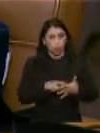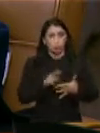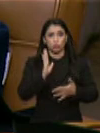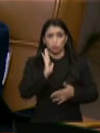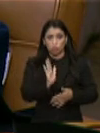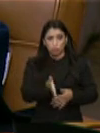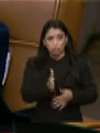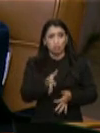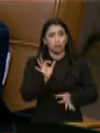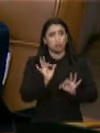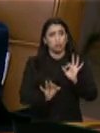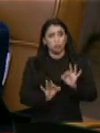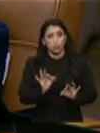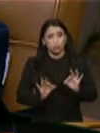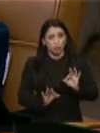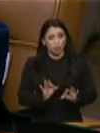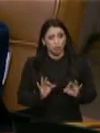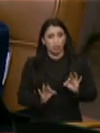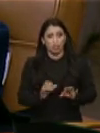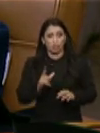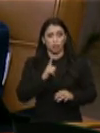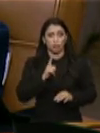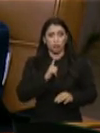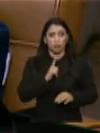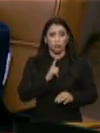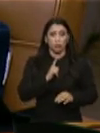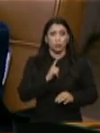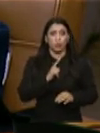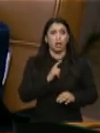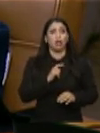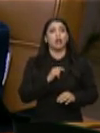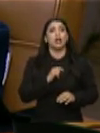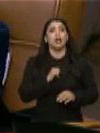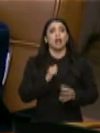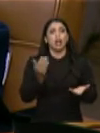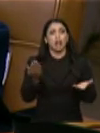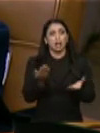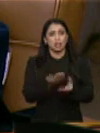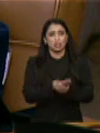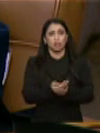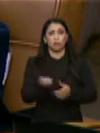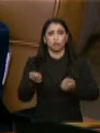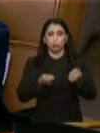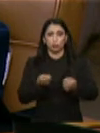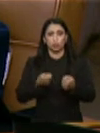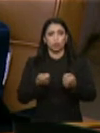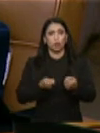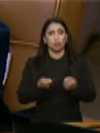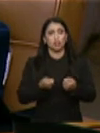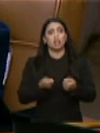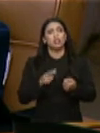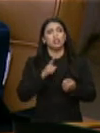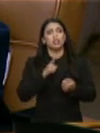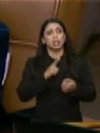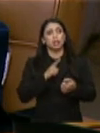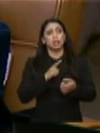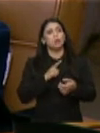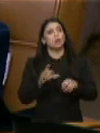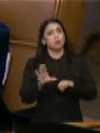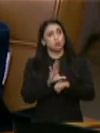tomada numa ação de controle abstrato de constitucionalidade. Então, eu penso, senhor presidente, que não é